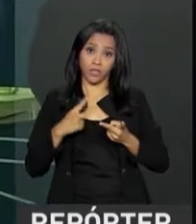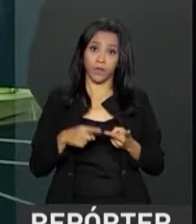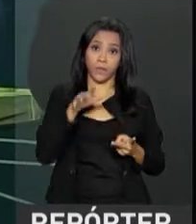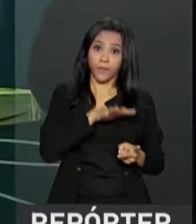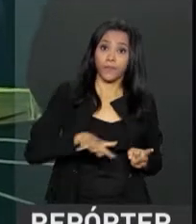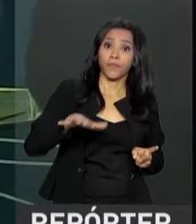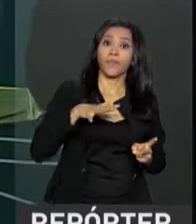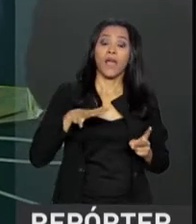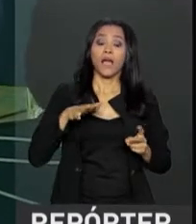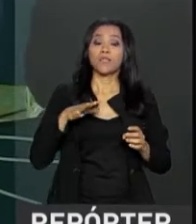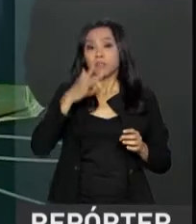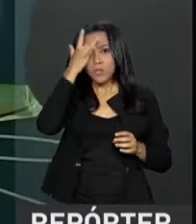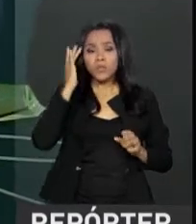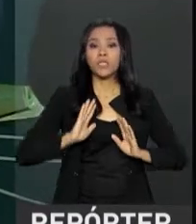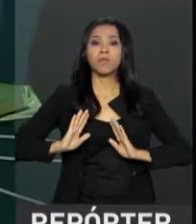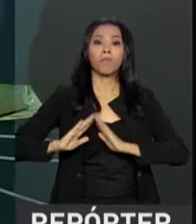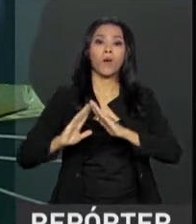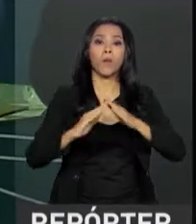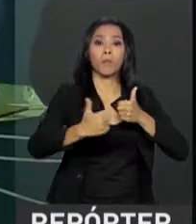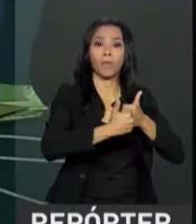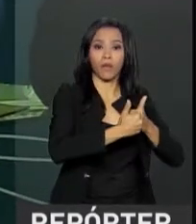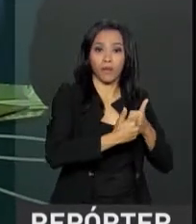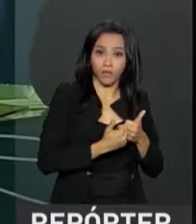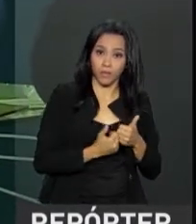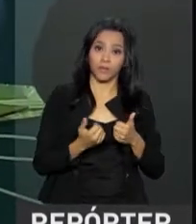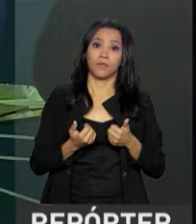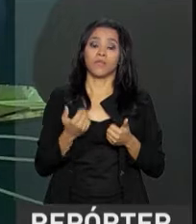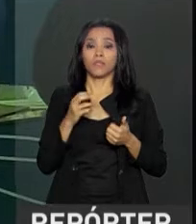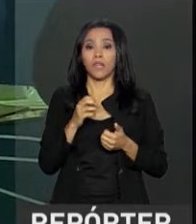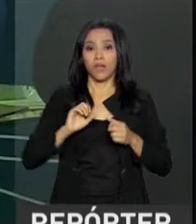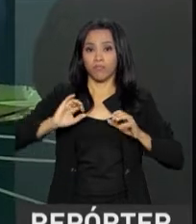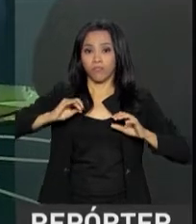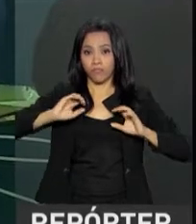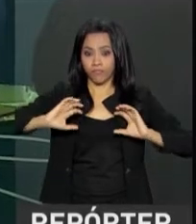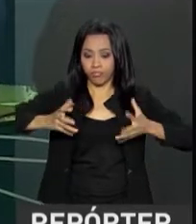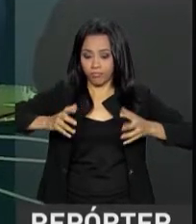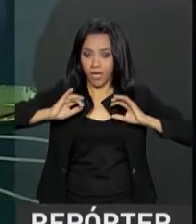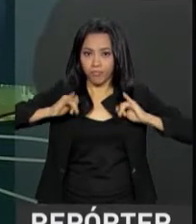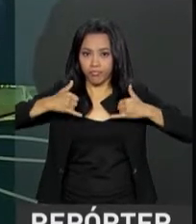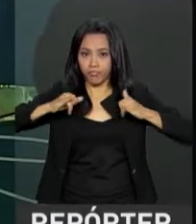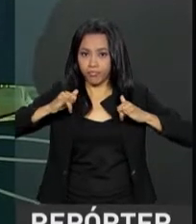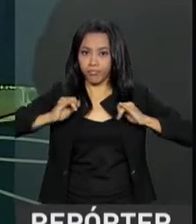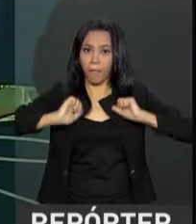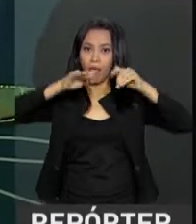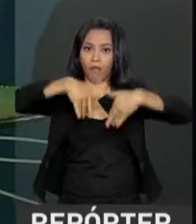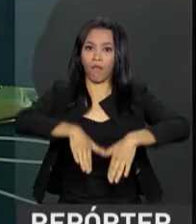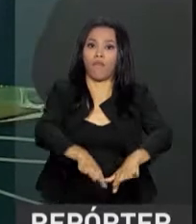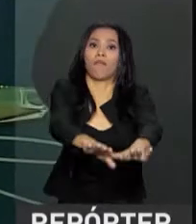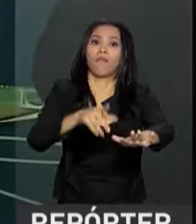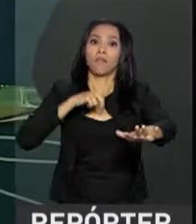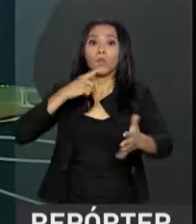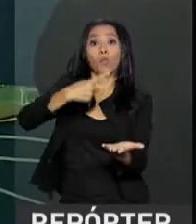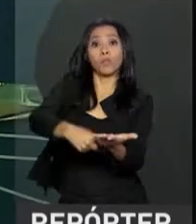do entorno da usina tem uma responsabilidade que é compartilhada com é todo o setor público e privado e